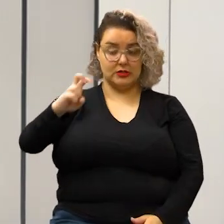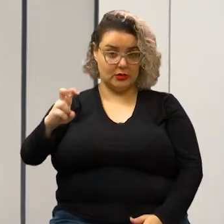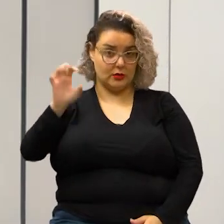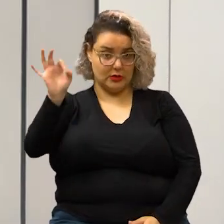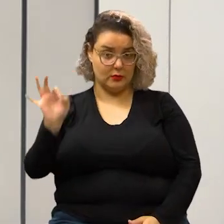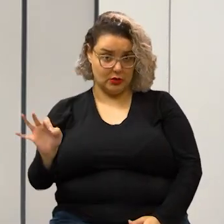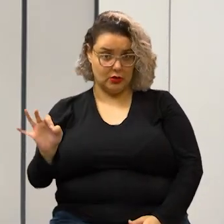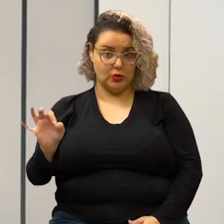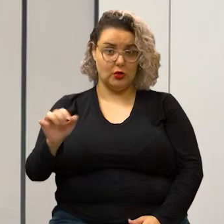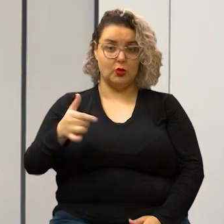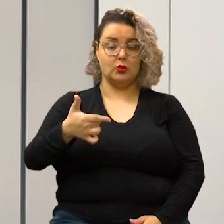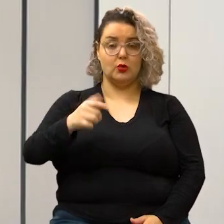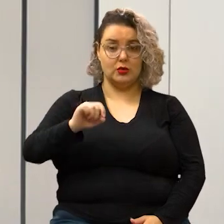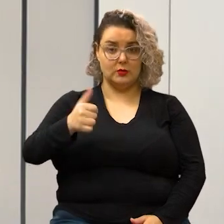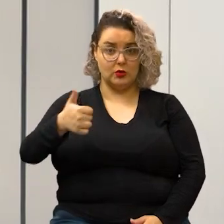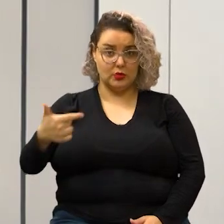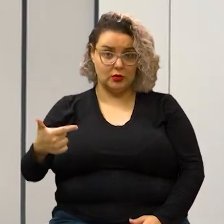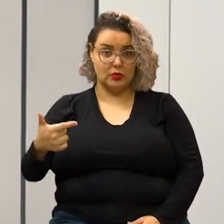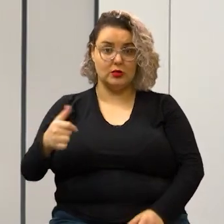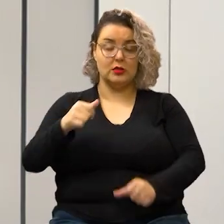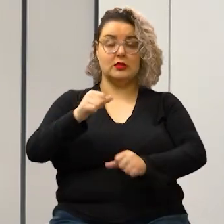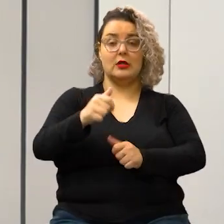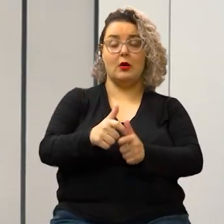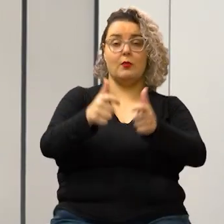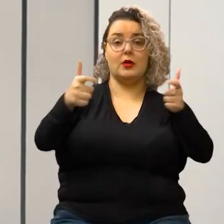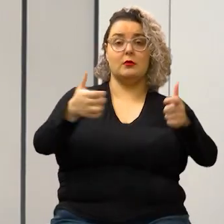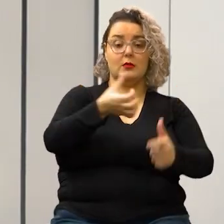55% em 2012 para